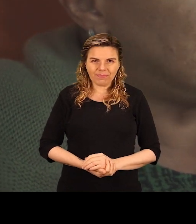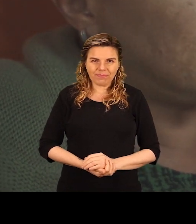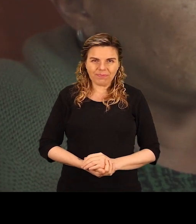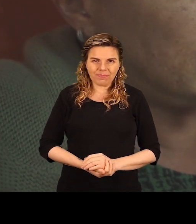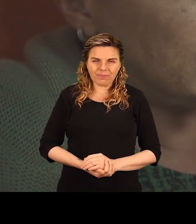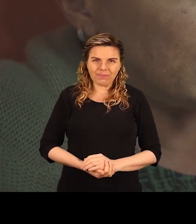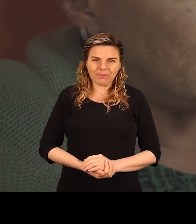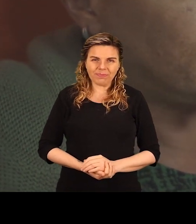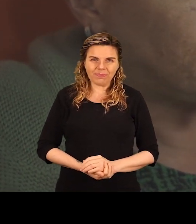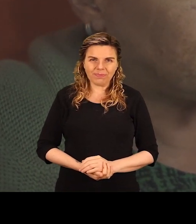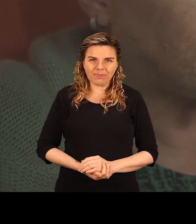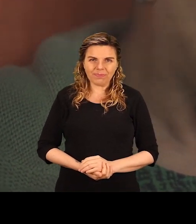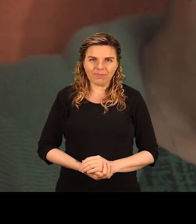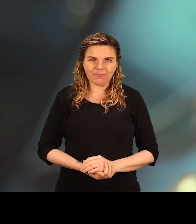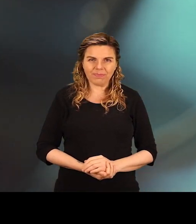com Luísa.